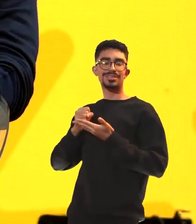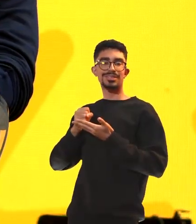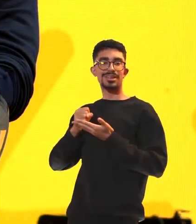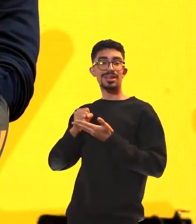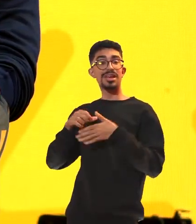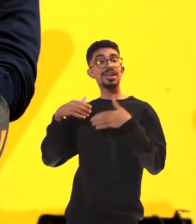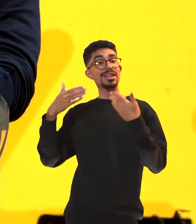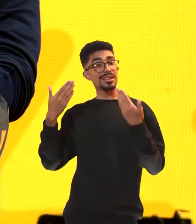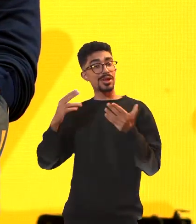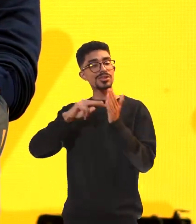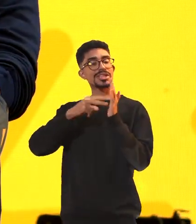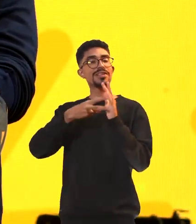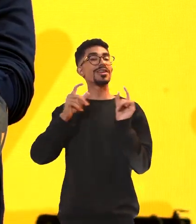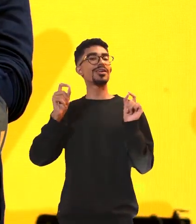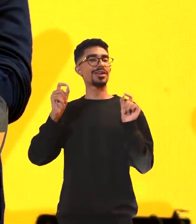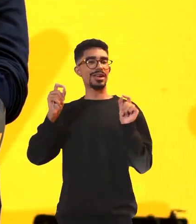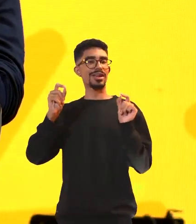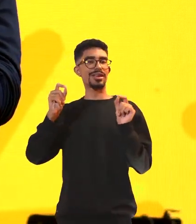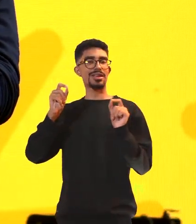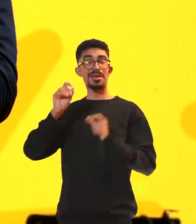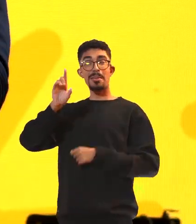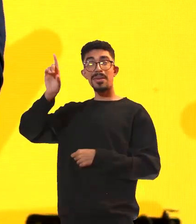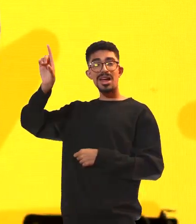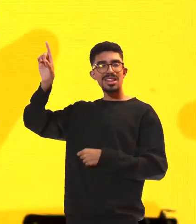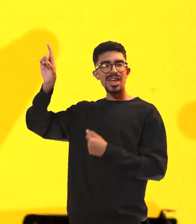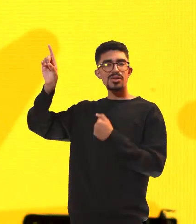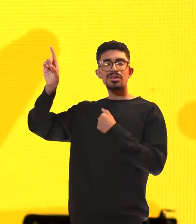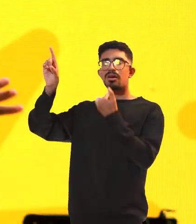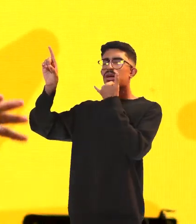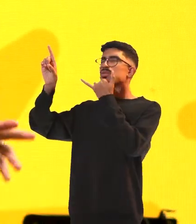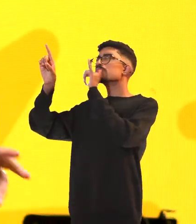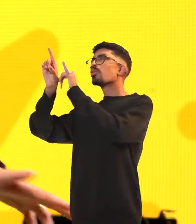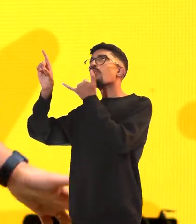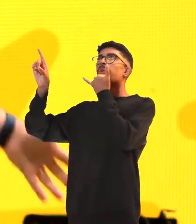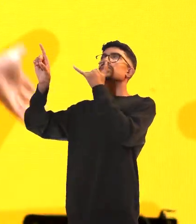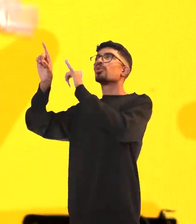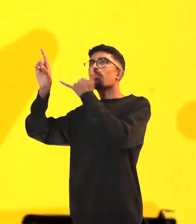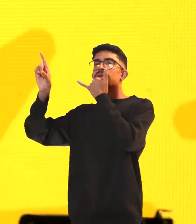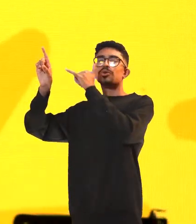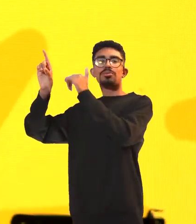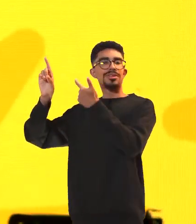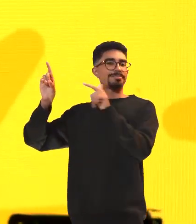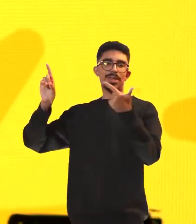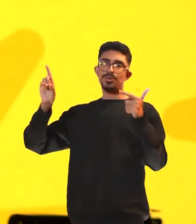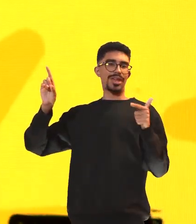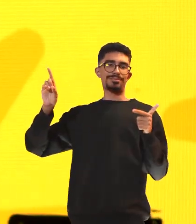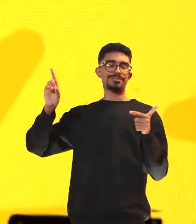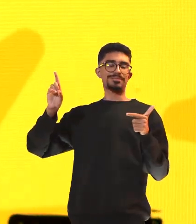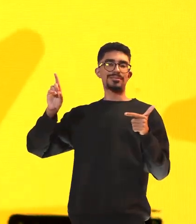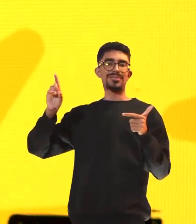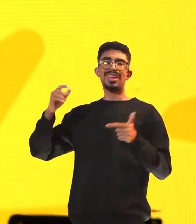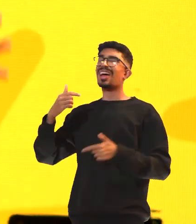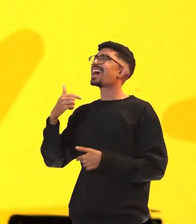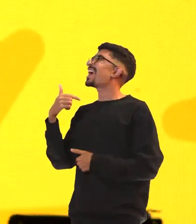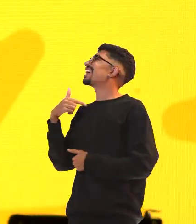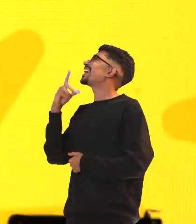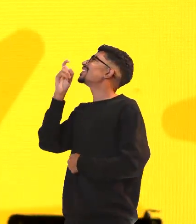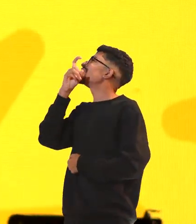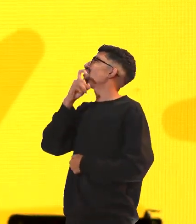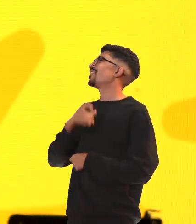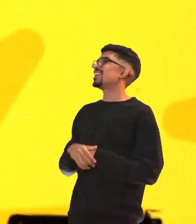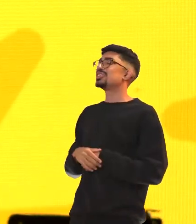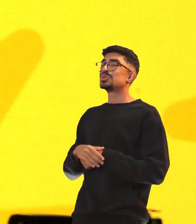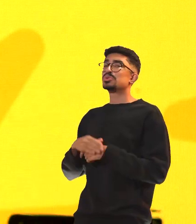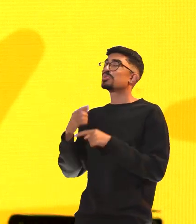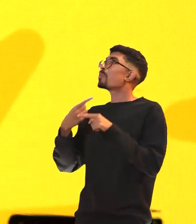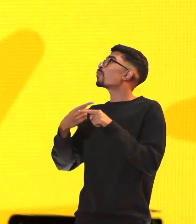desculpa. Ah, mas é muito difícil. Ah, mas é que está todo mundo fazendo. Não, mas é que eu não pensei na